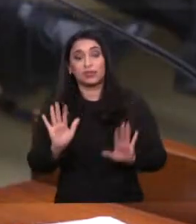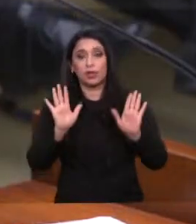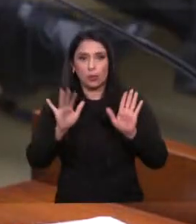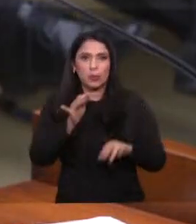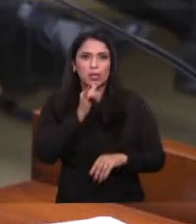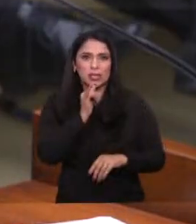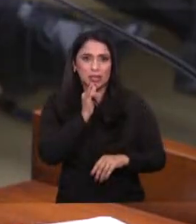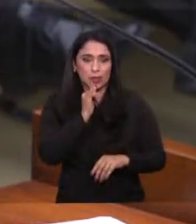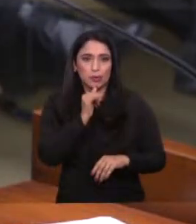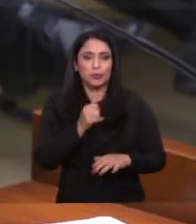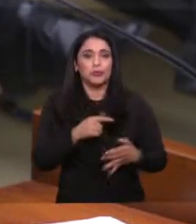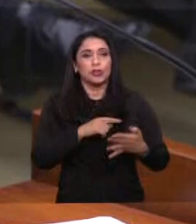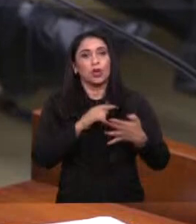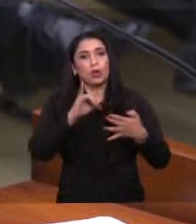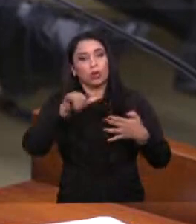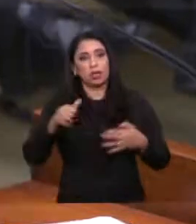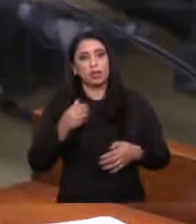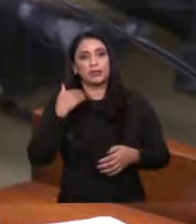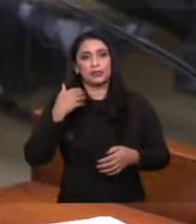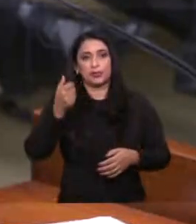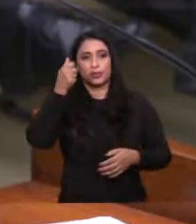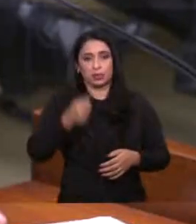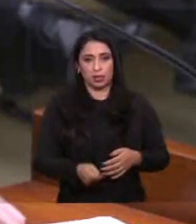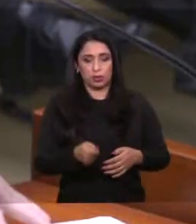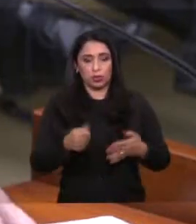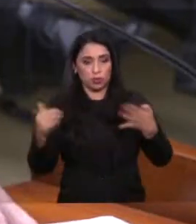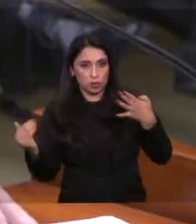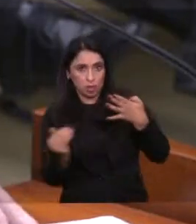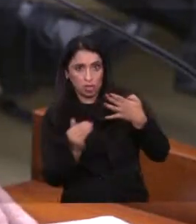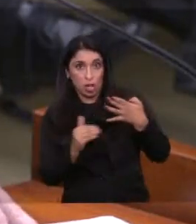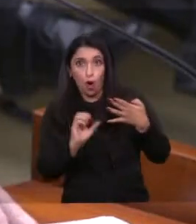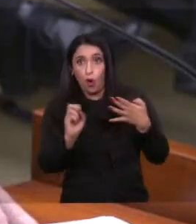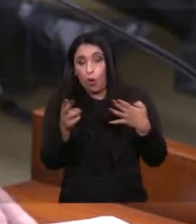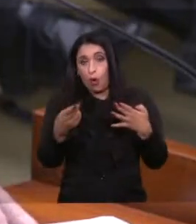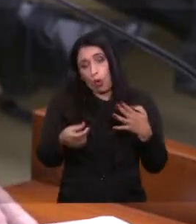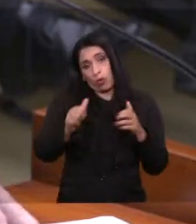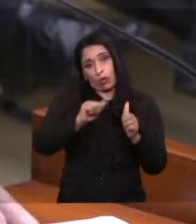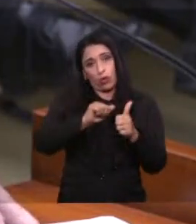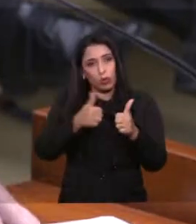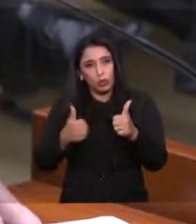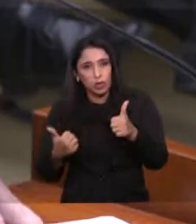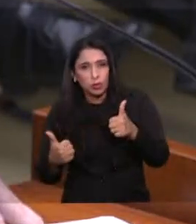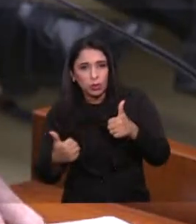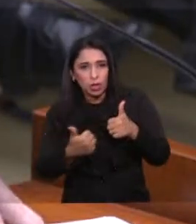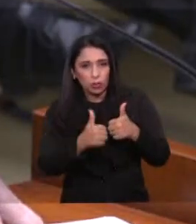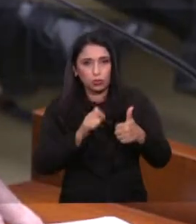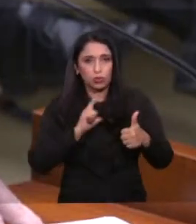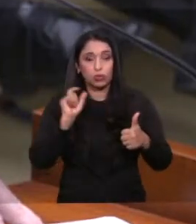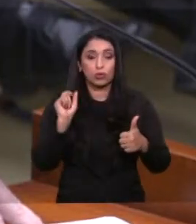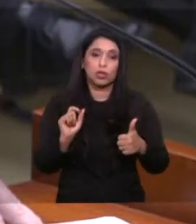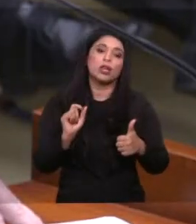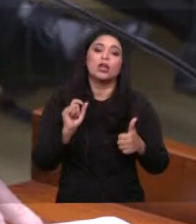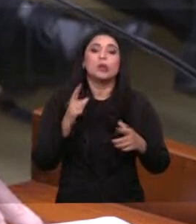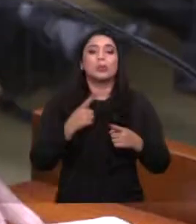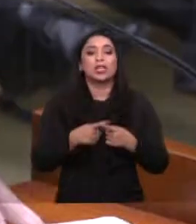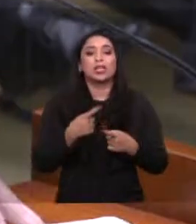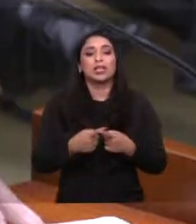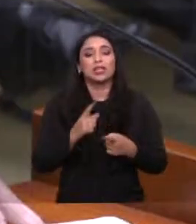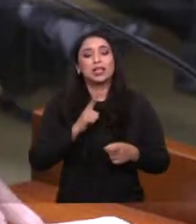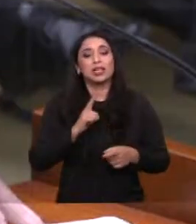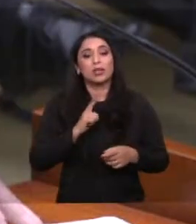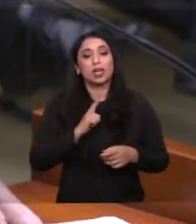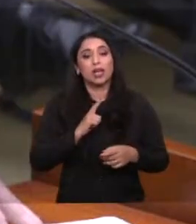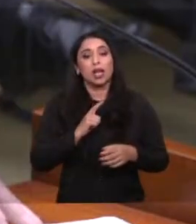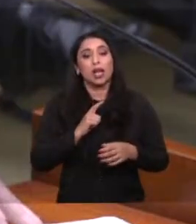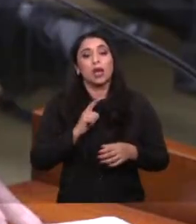ao exemplo do juiz da pronúncia e ao tribunal do júri, porque seria um exemplo, segundo alguns dos defensores da lei, de cisão